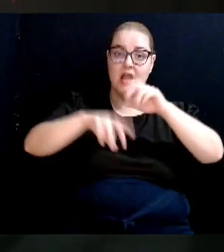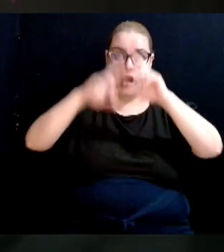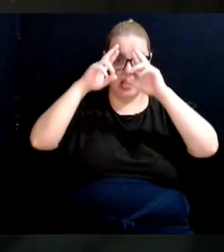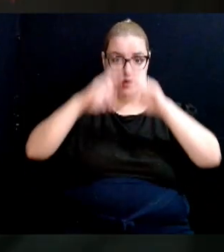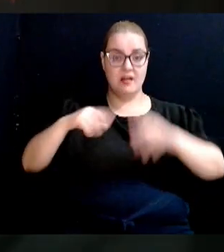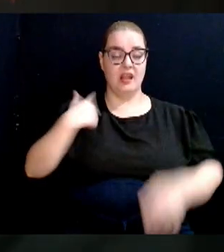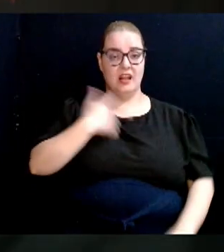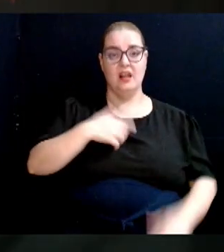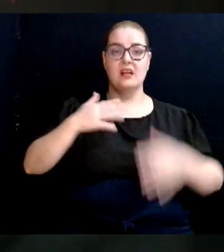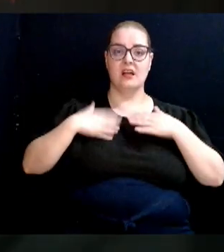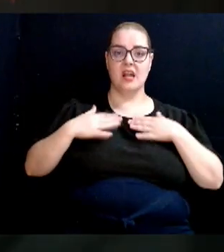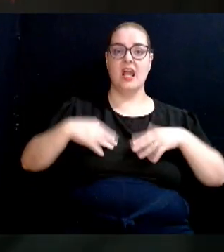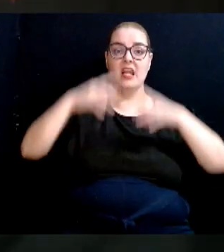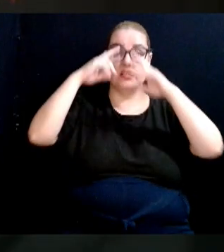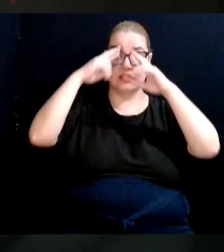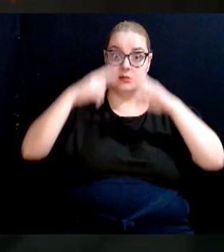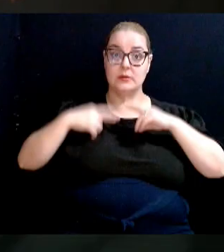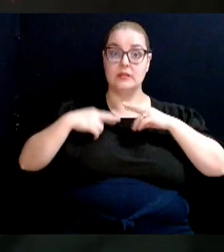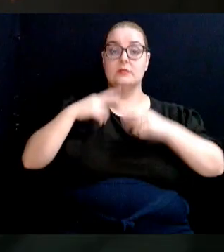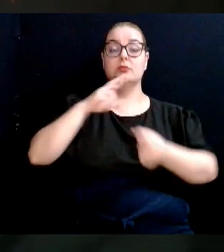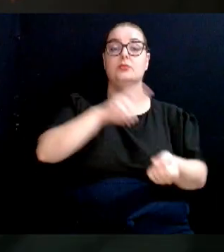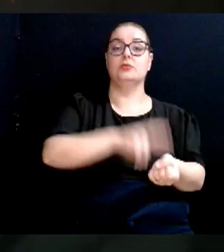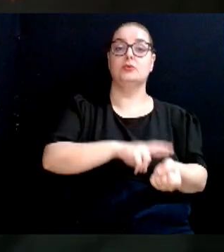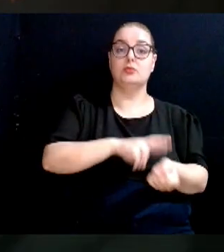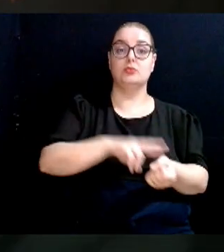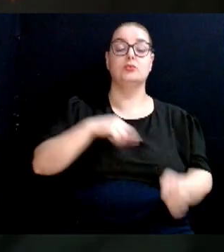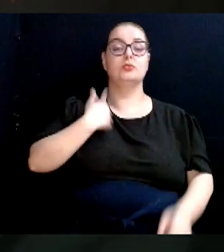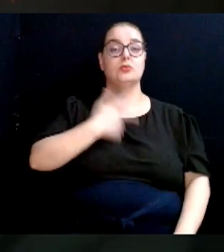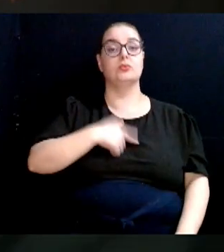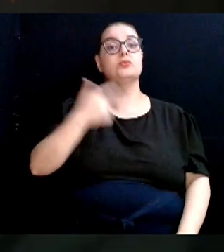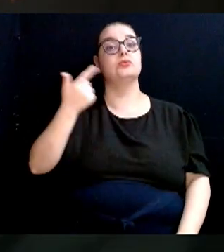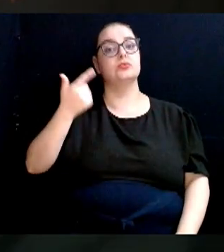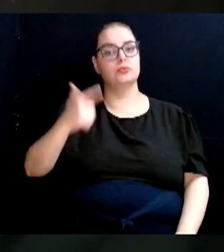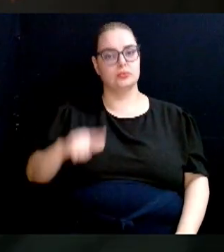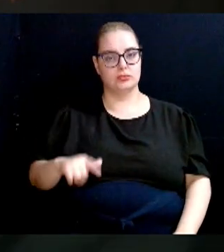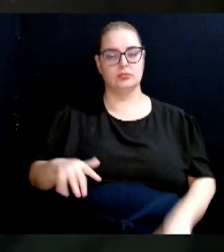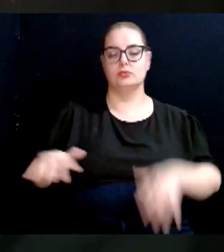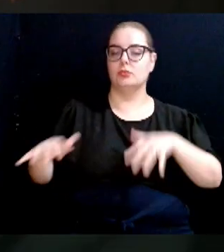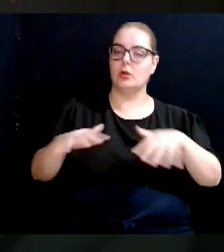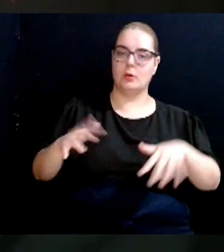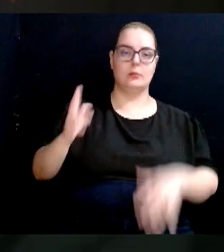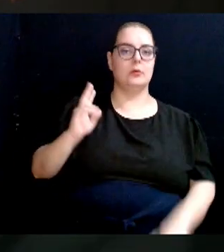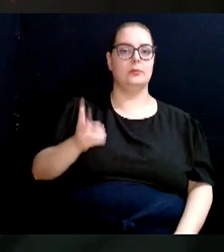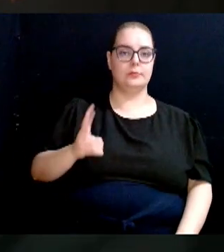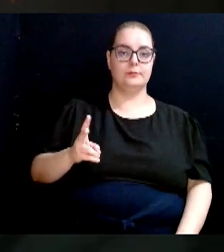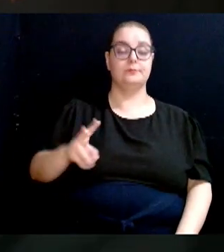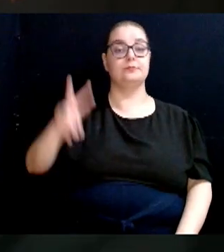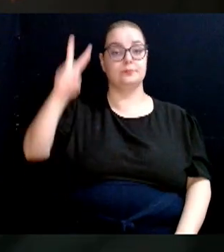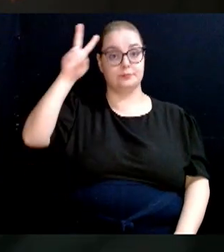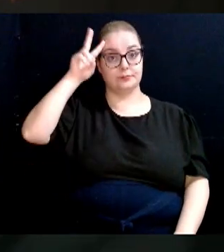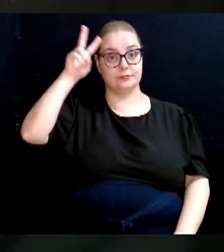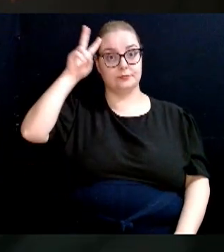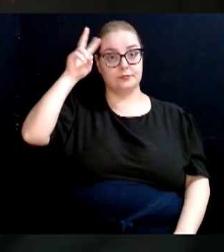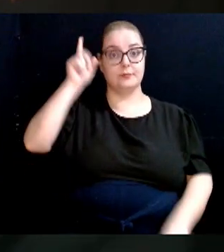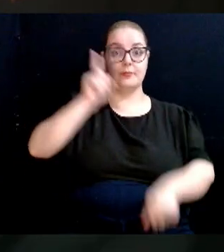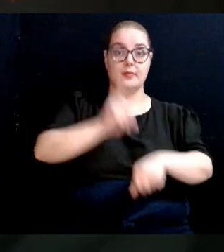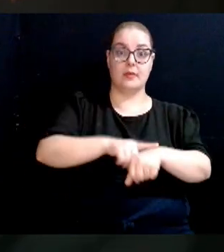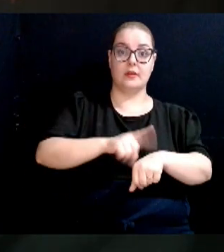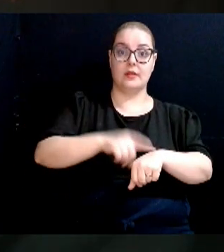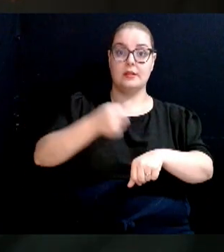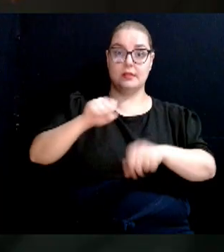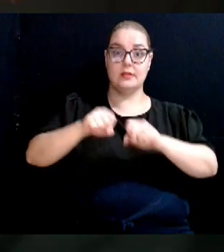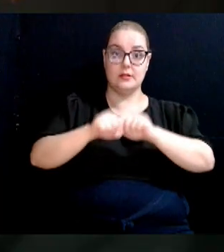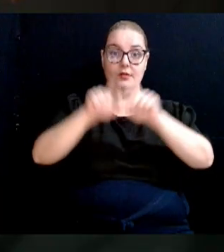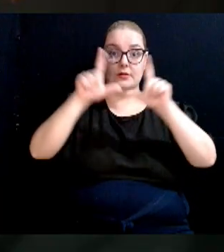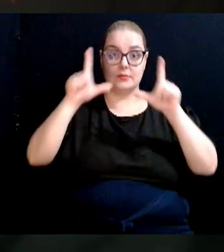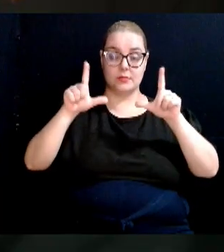respeitar o nosso ritmo e manter o movimento constante. Então, na segunda-feira, a partir das 8 da manhã, Estúdio